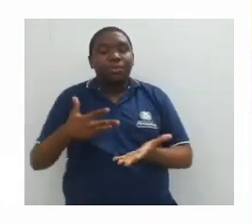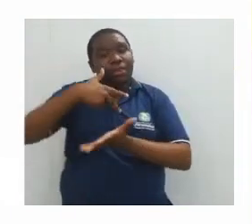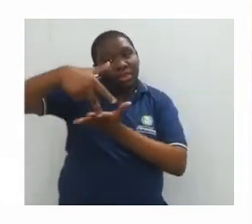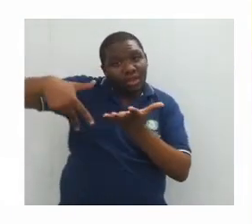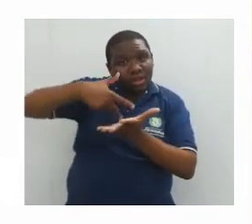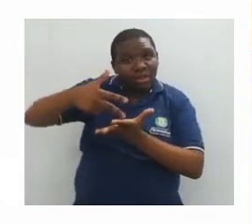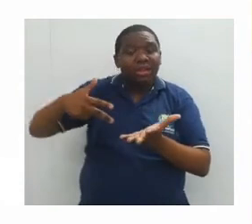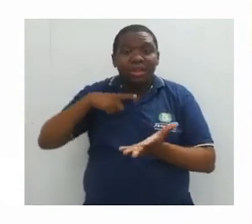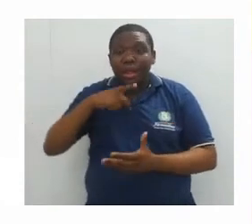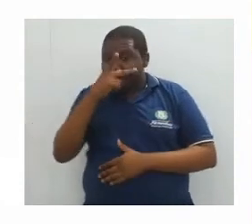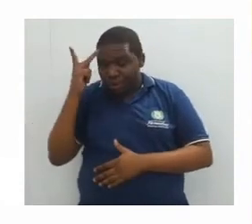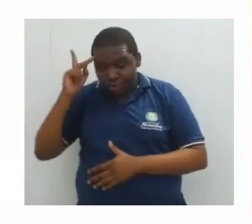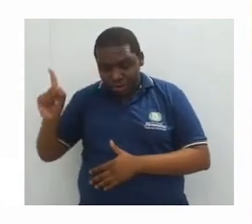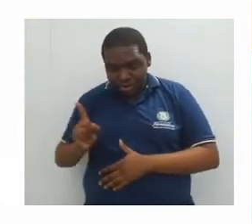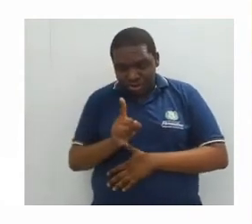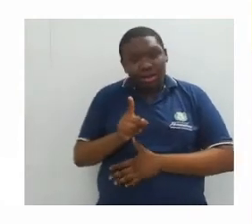vamos dizer, passista,